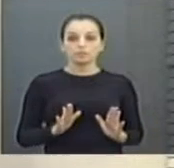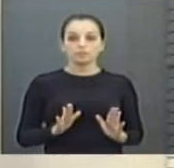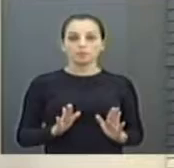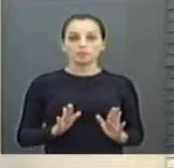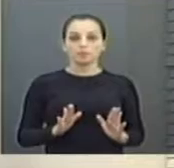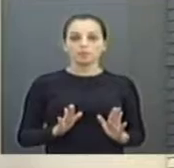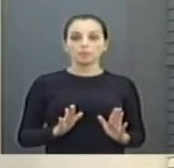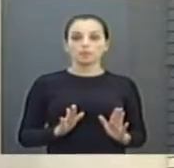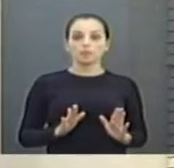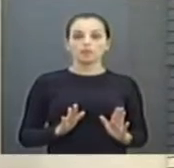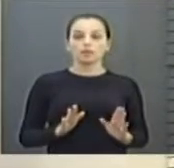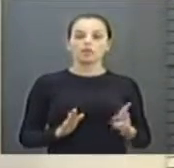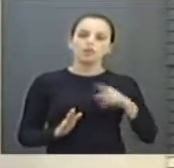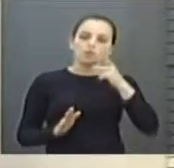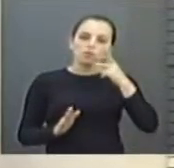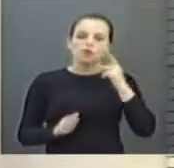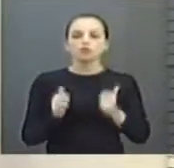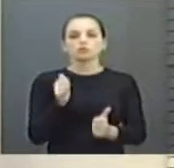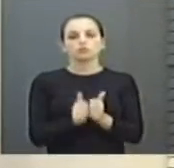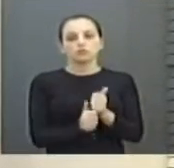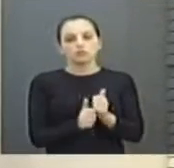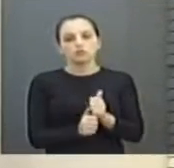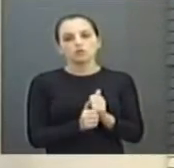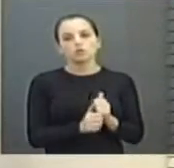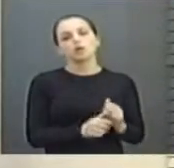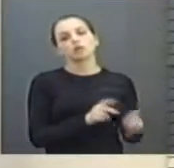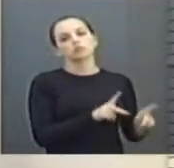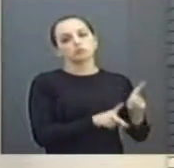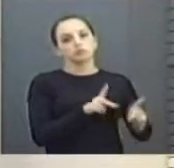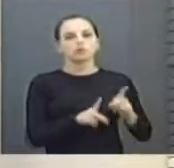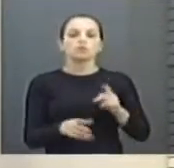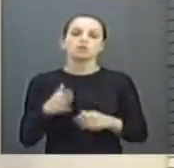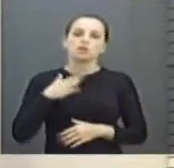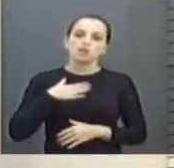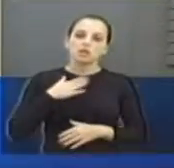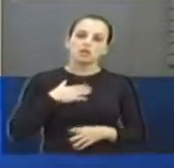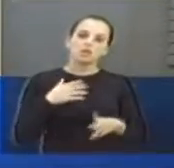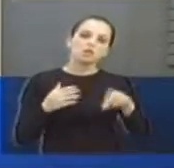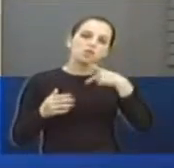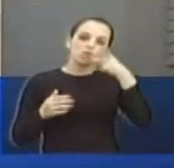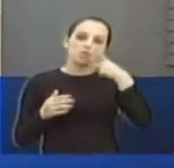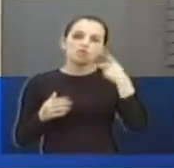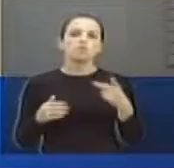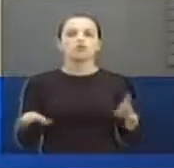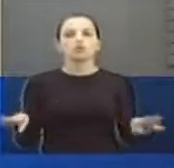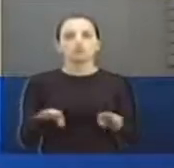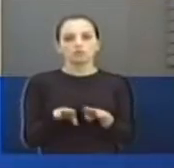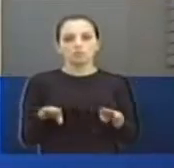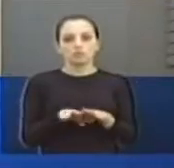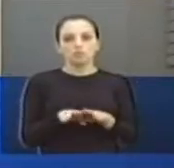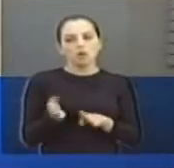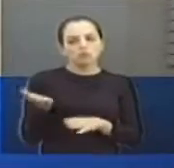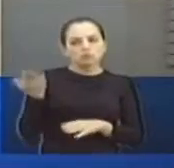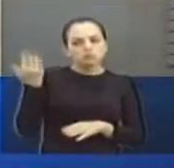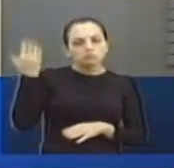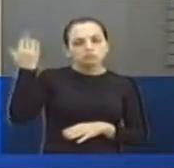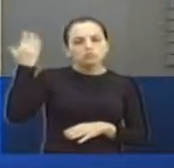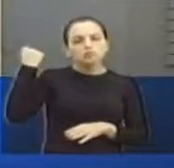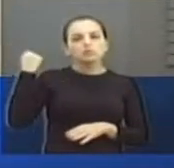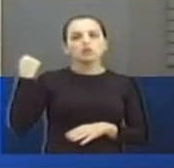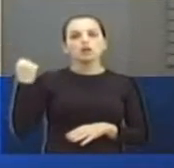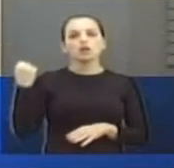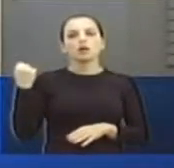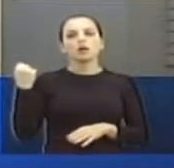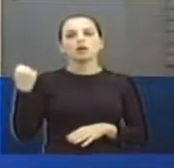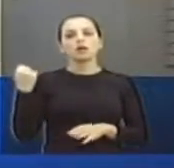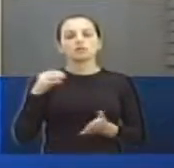a respeito dessa fala dos jogos, o presidente, eu sou obrigado a falar, porque eu também, na minha época, enquanto eu